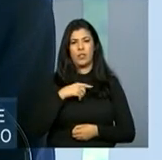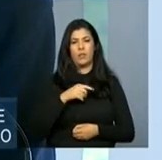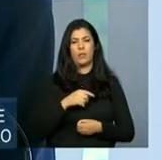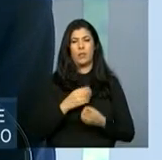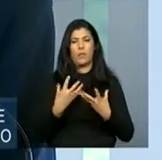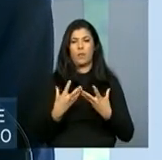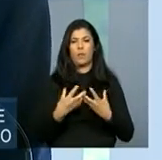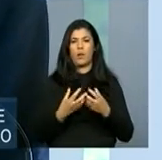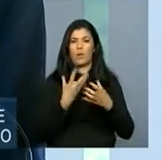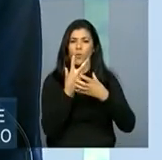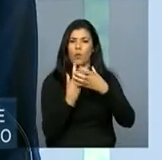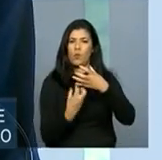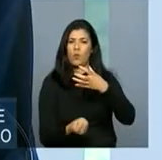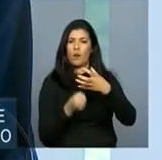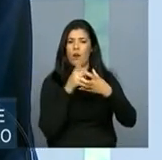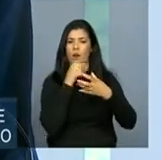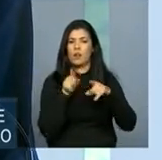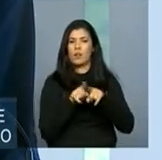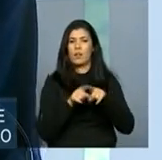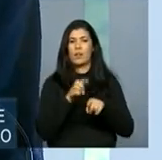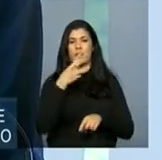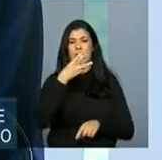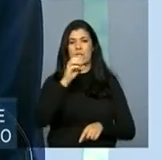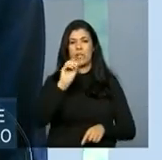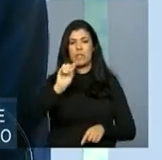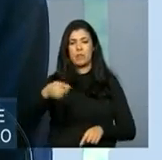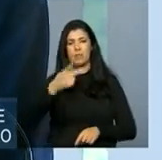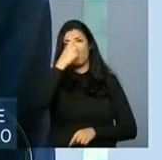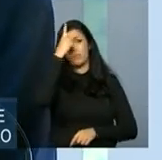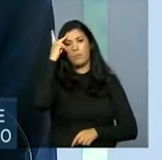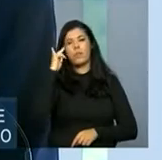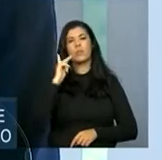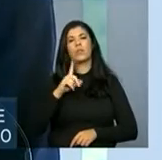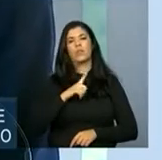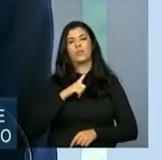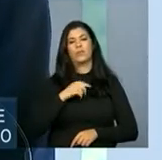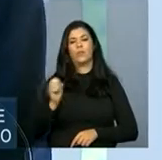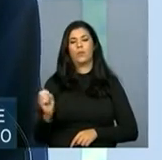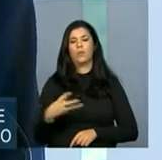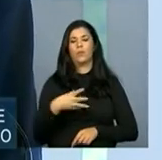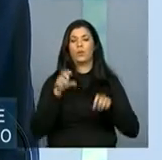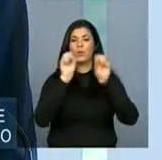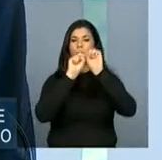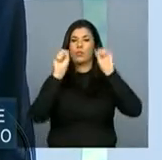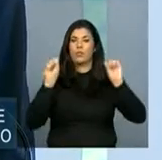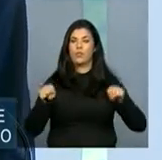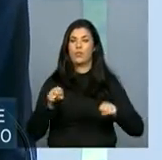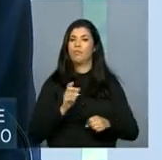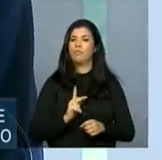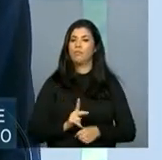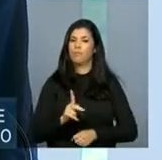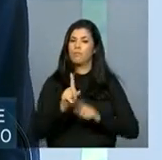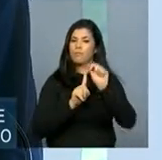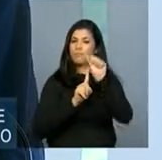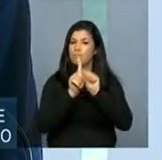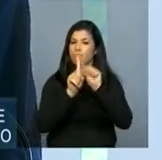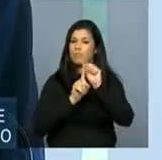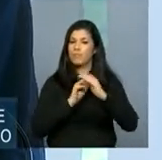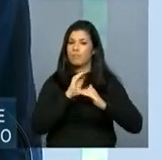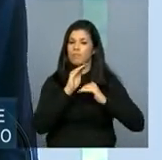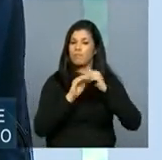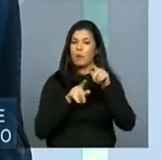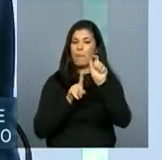300 mil pessoas passaram a ser atendida por esse novo é sistema nós estamos a cada mês